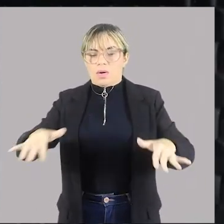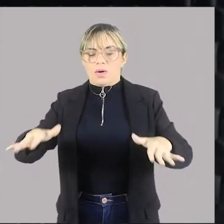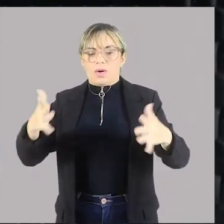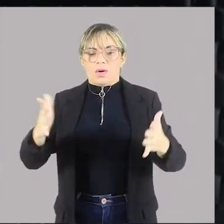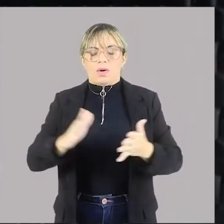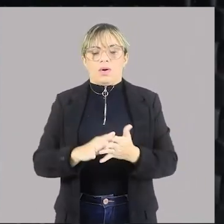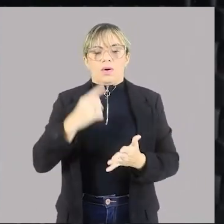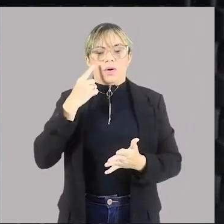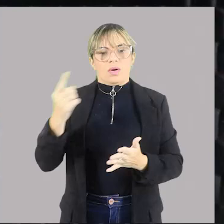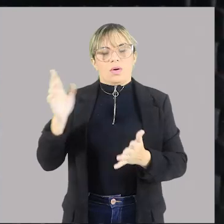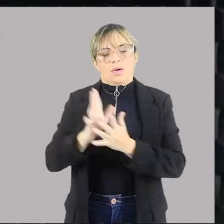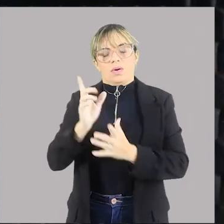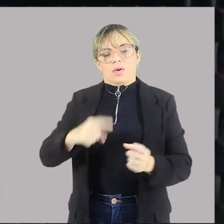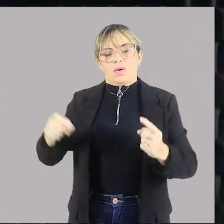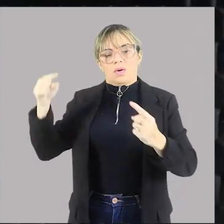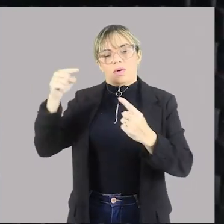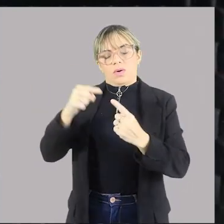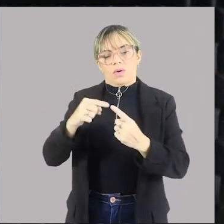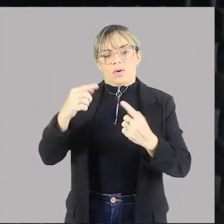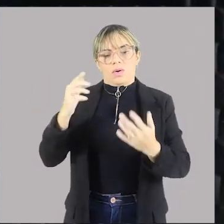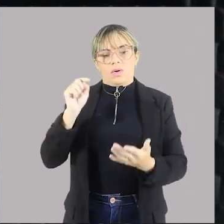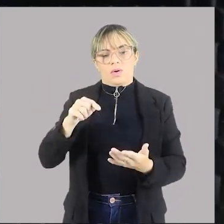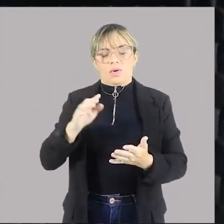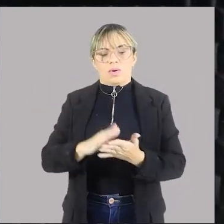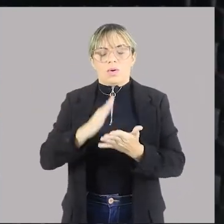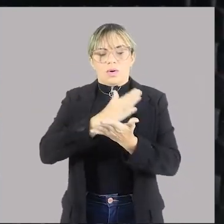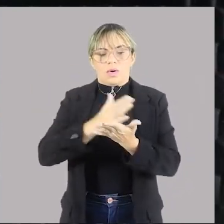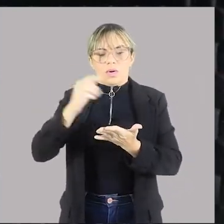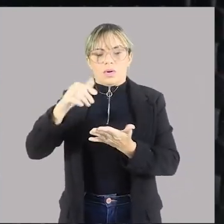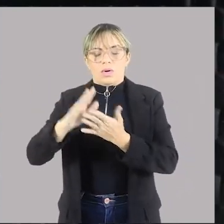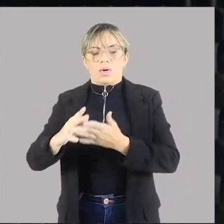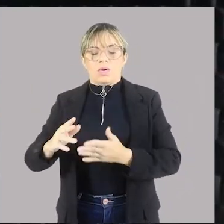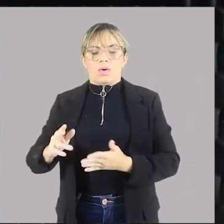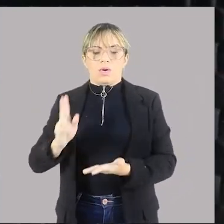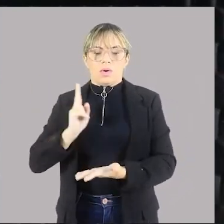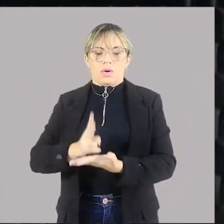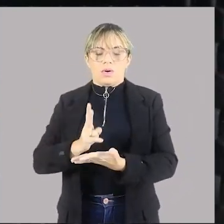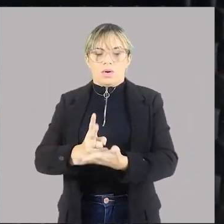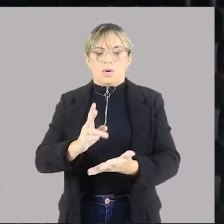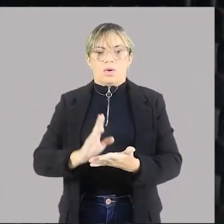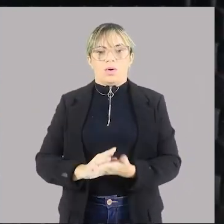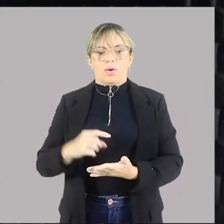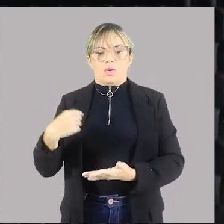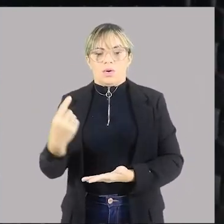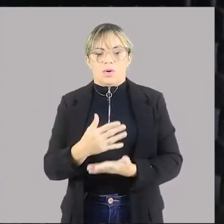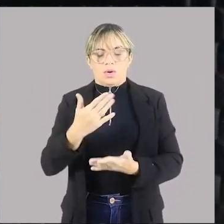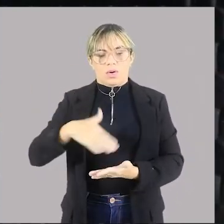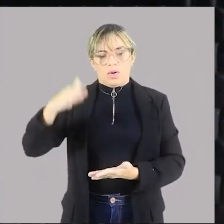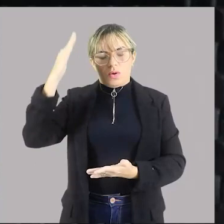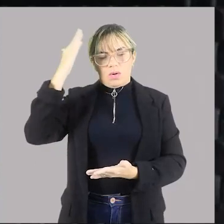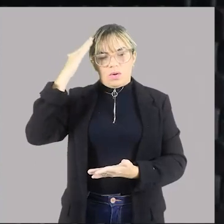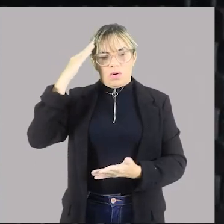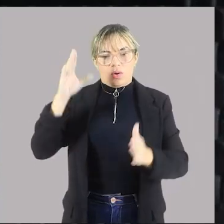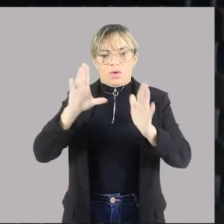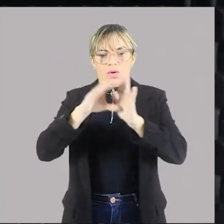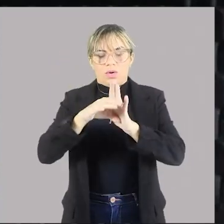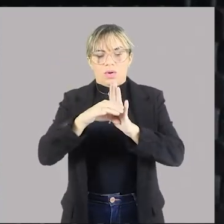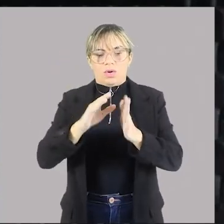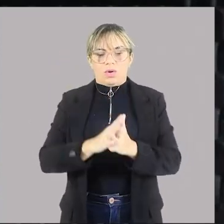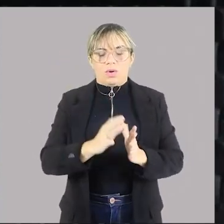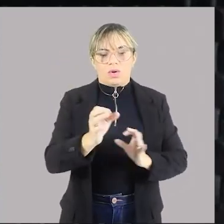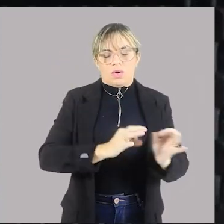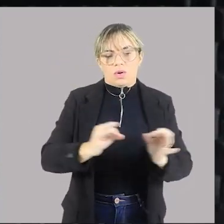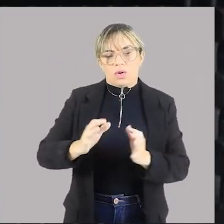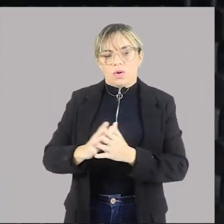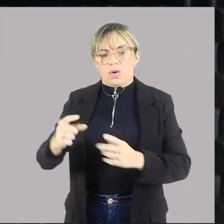partir disso, para alcançar as finalidades do Estado e, a partir disso, nós continuaremos nossa compreensão de noções da organização